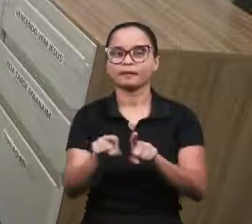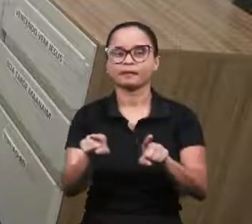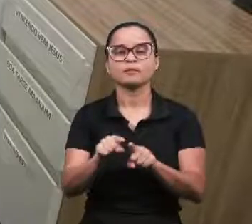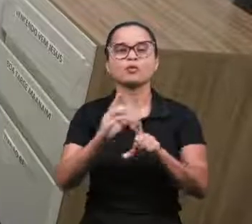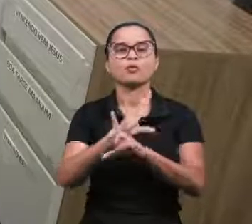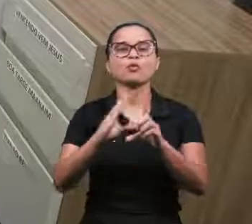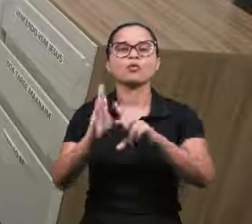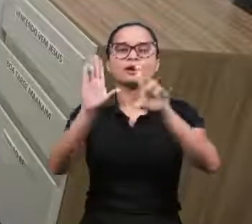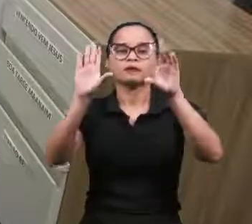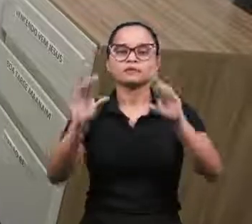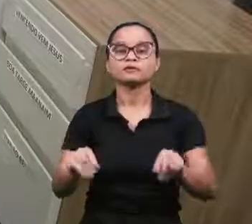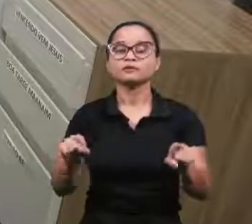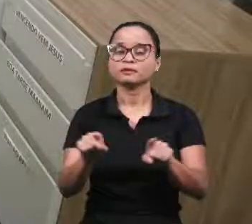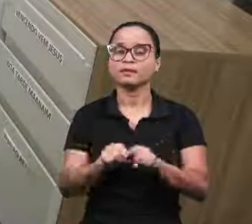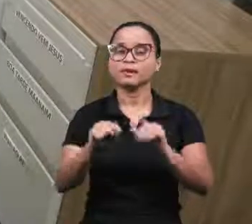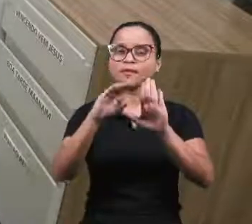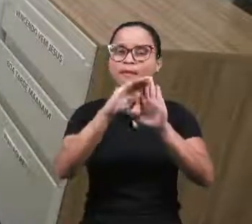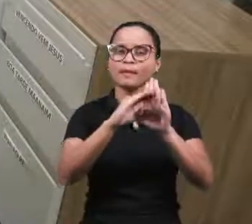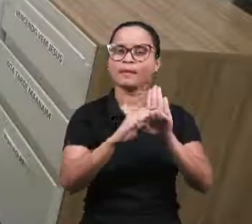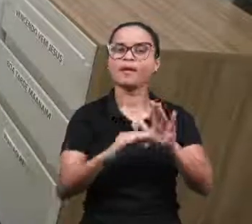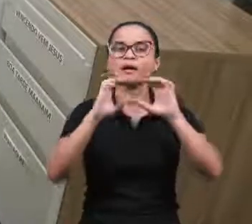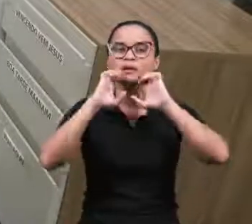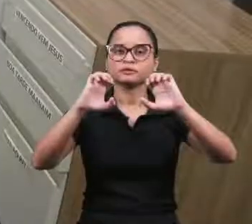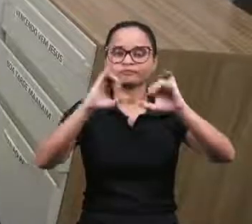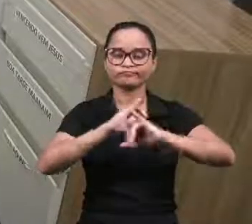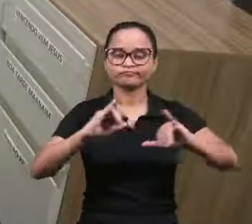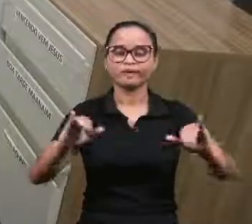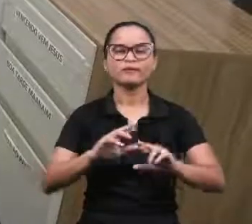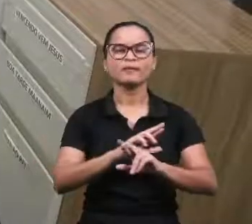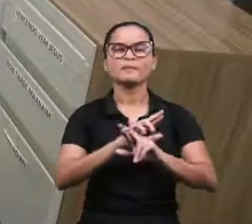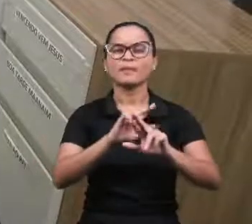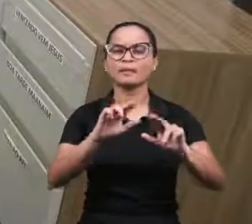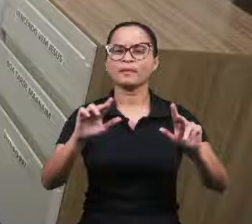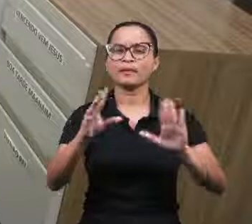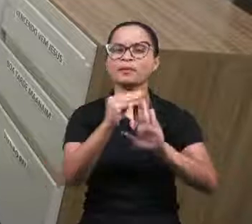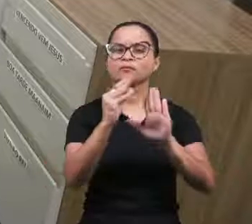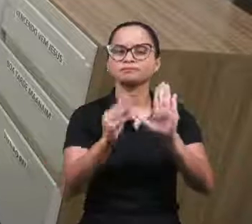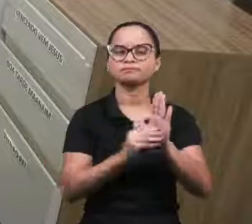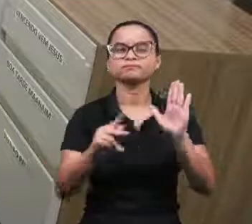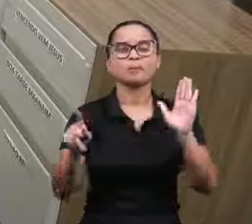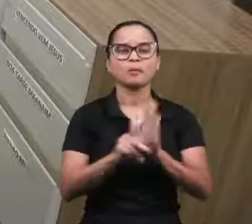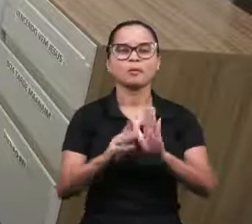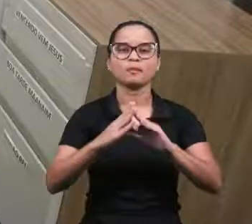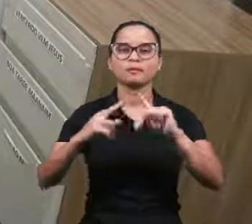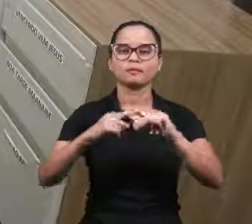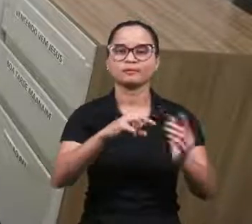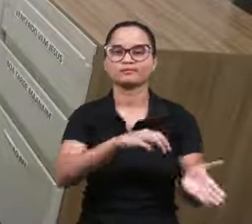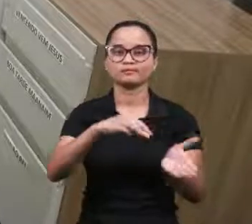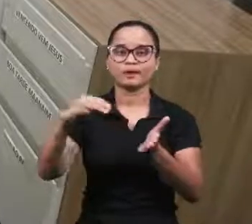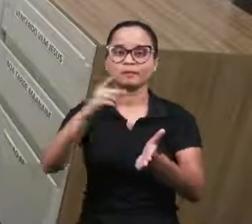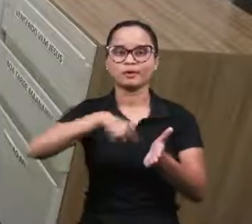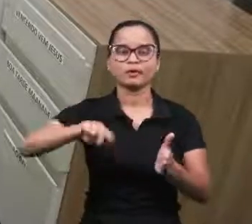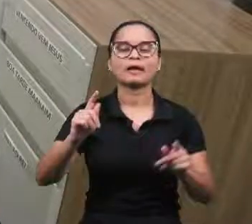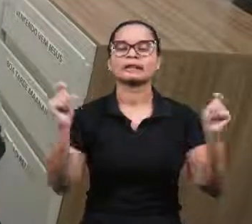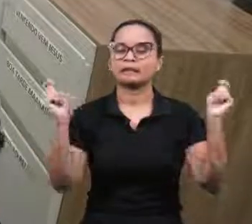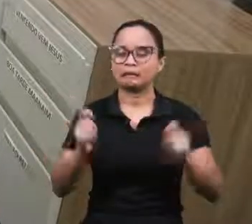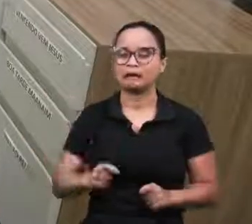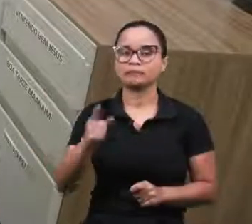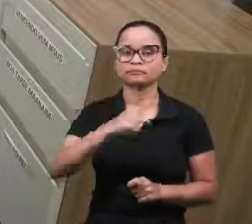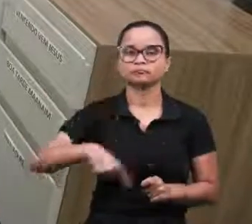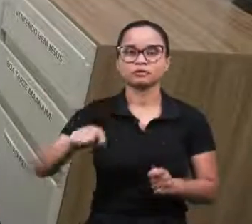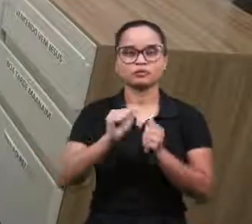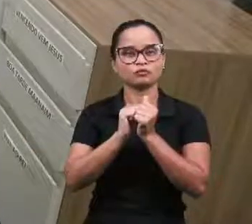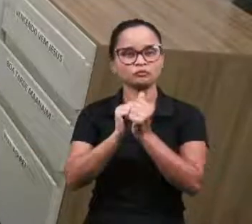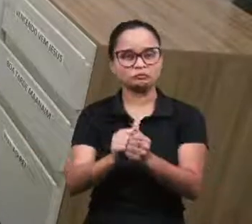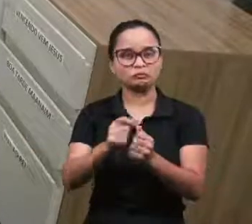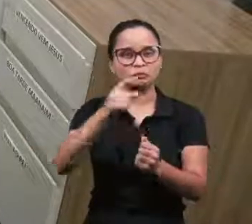Evangelho Eterno. São muitos os conteúdos que são gerados pela Igreja Cristã Maranata para que possamos estar usufruindo de tudo que o Senhor